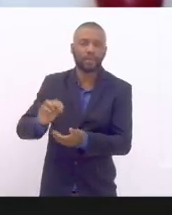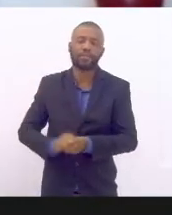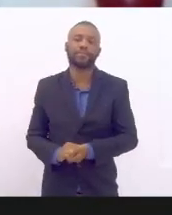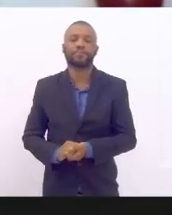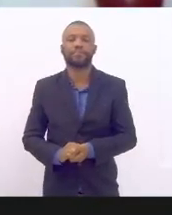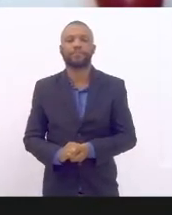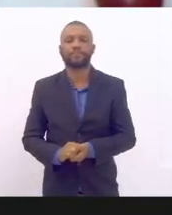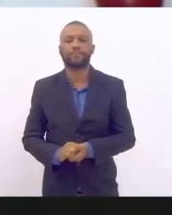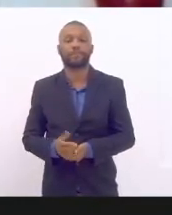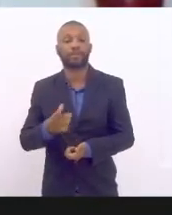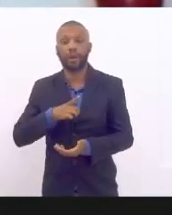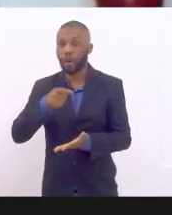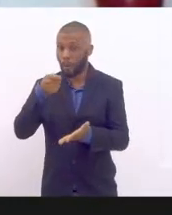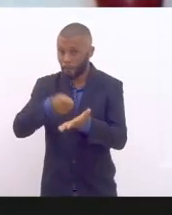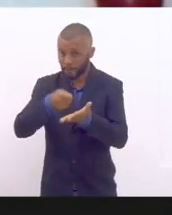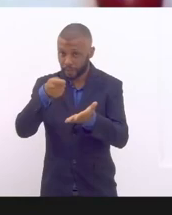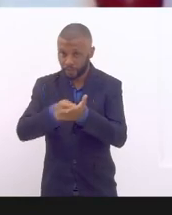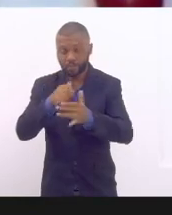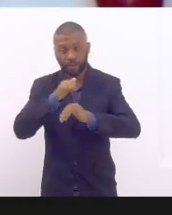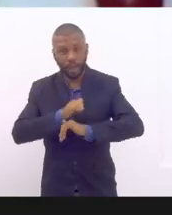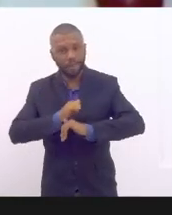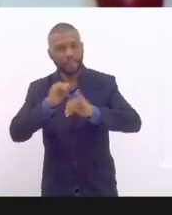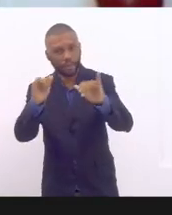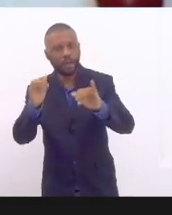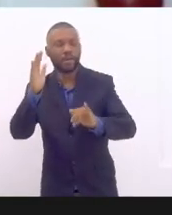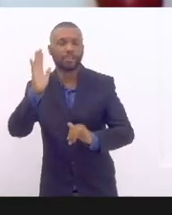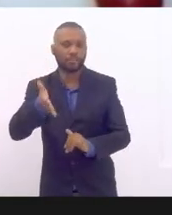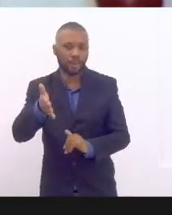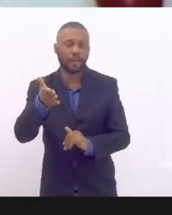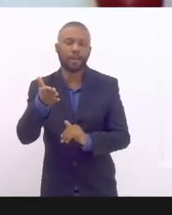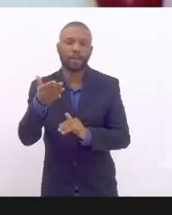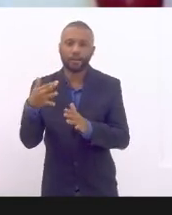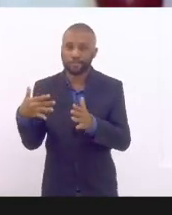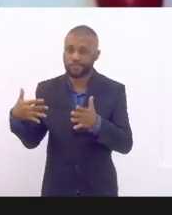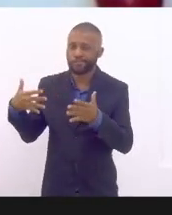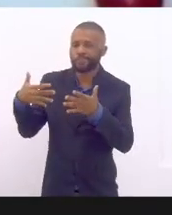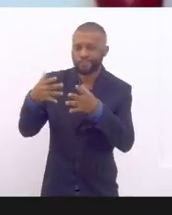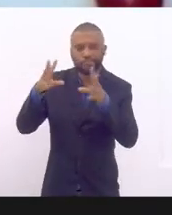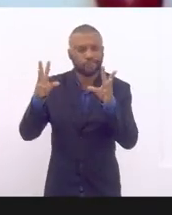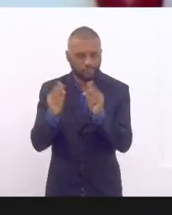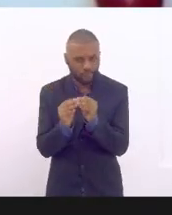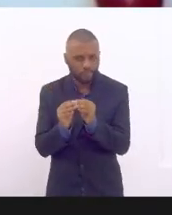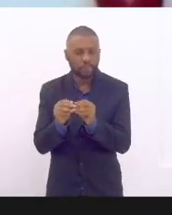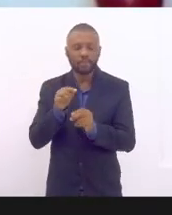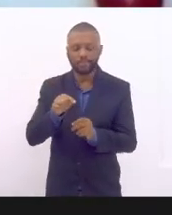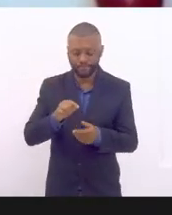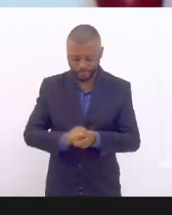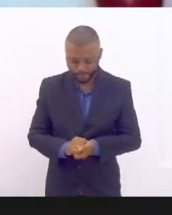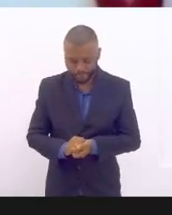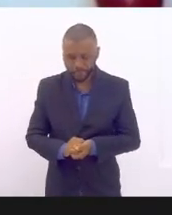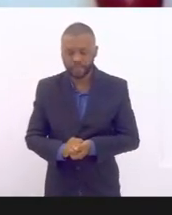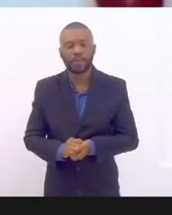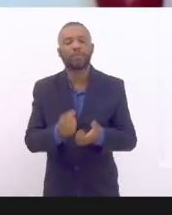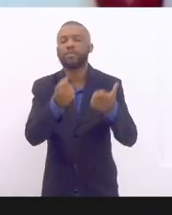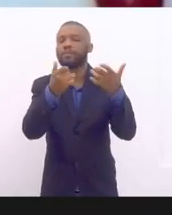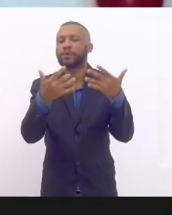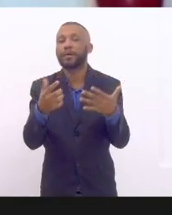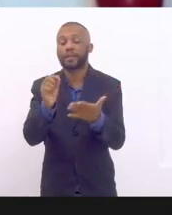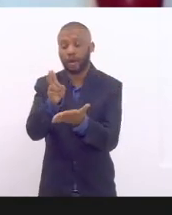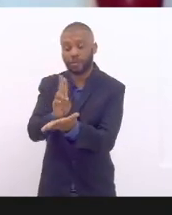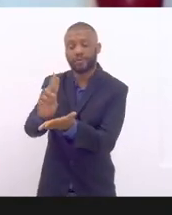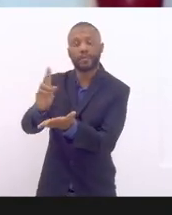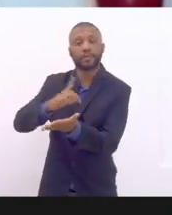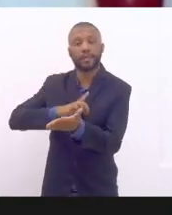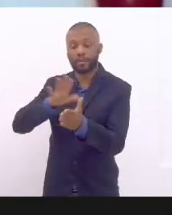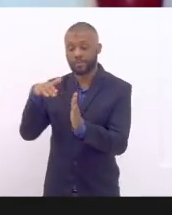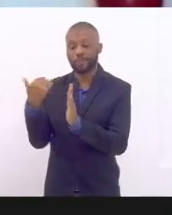eu tenho obrigação de frisar já na caminhando para concluir as Universidades têm